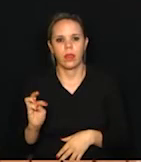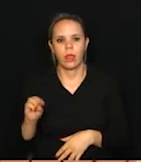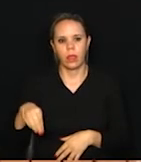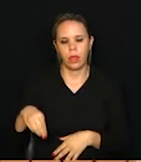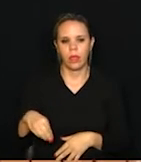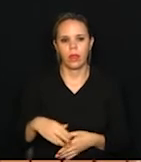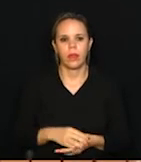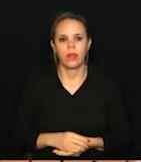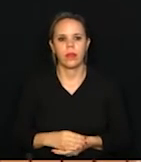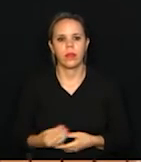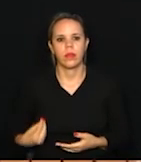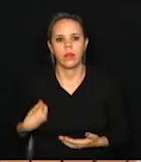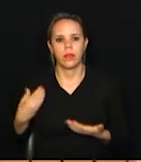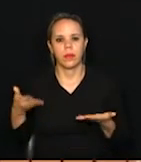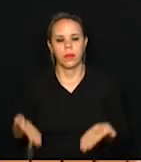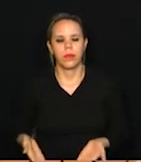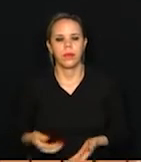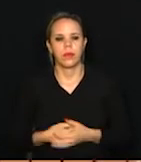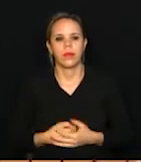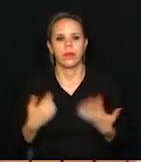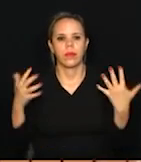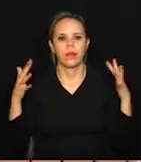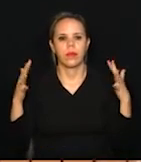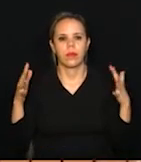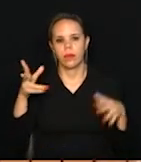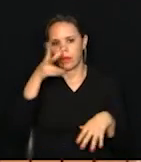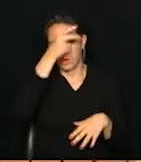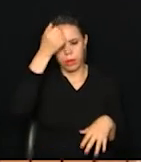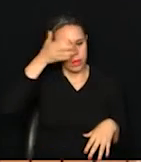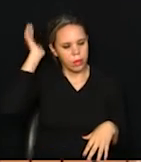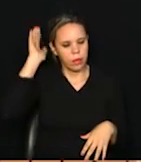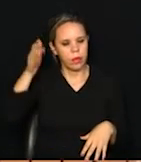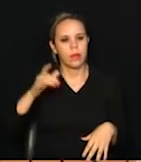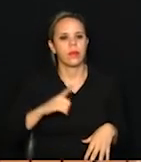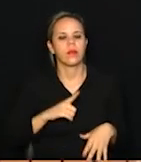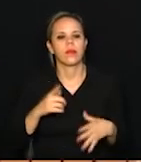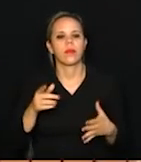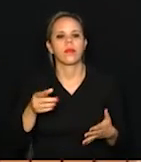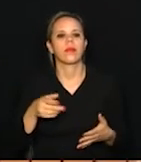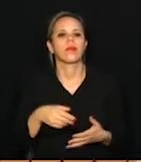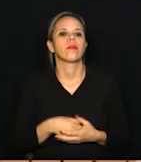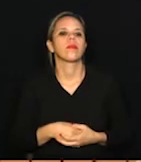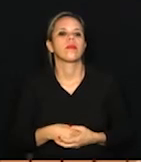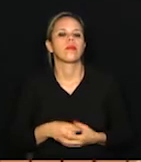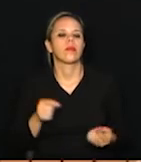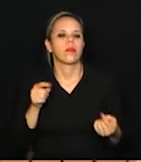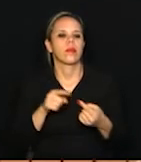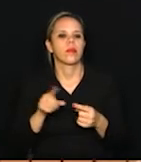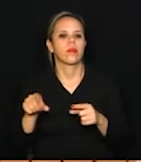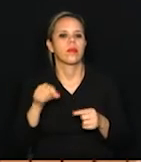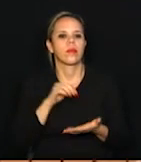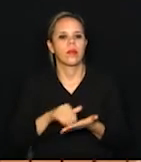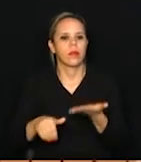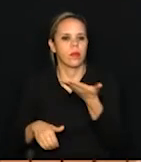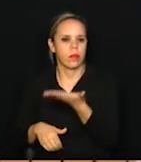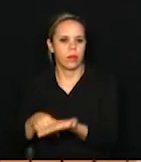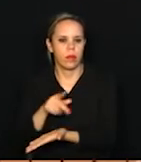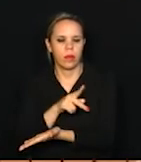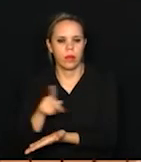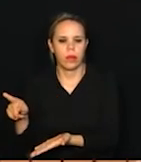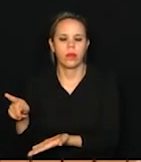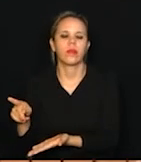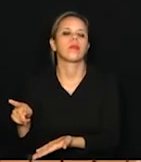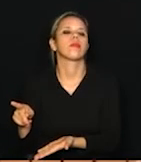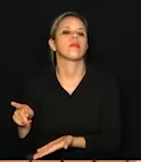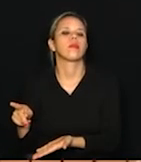por estar aqui hoje. Parabenizar o prefeito Dário por ter acertado na escolha de Vossa Excelência, o presidente Ayrton,